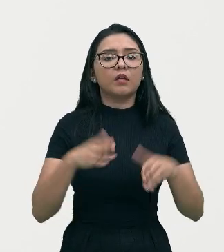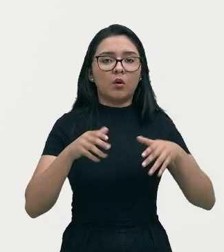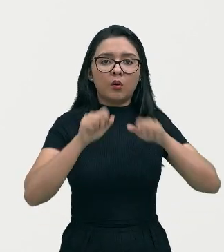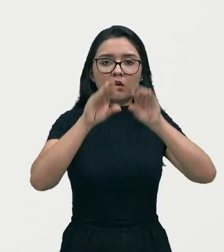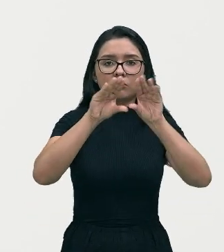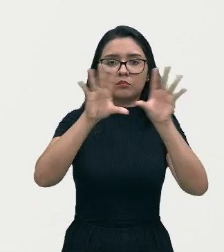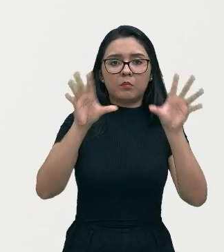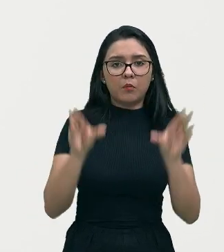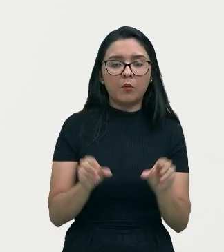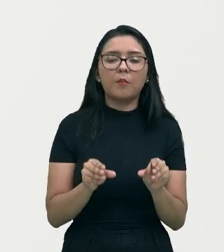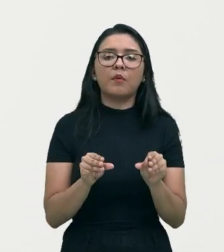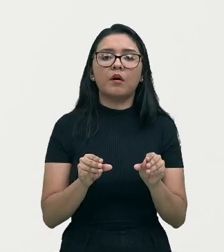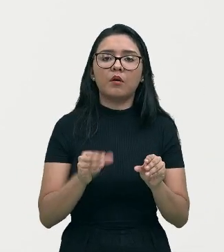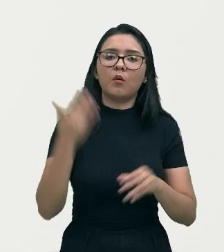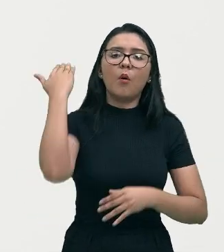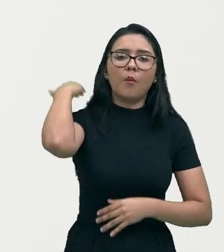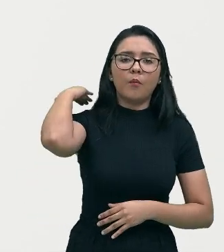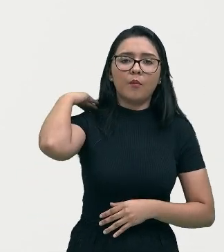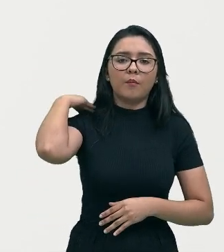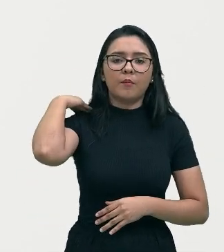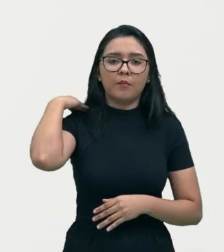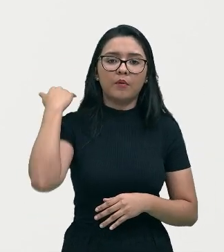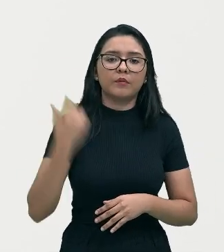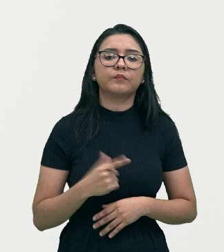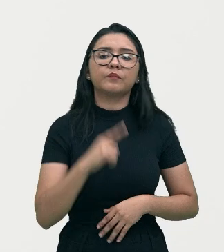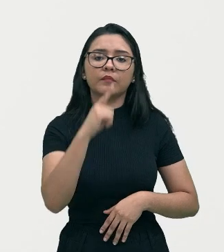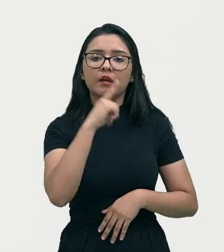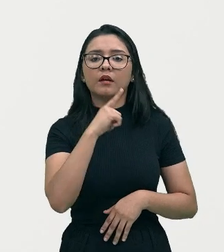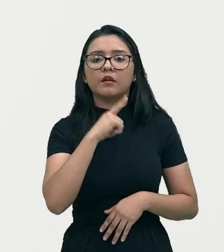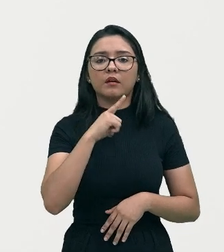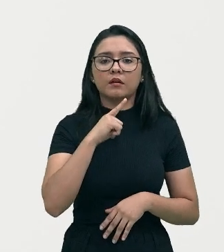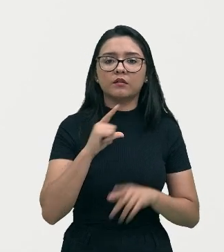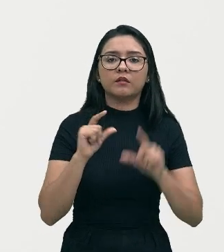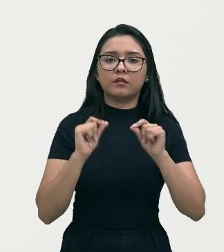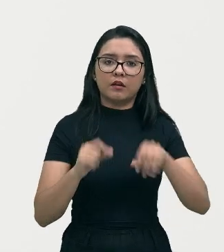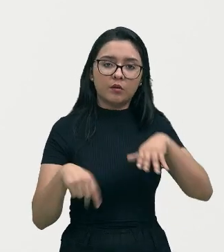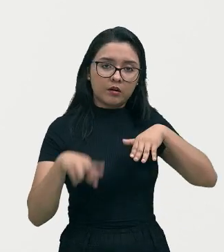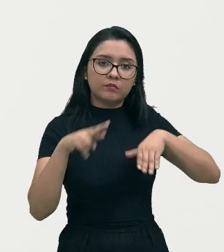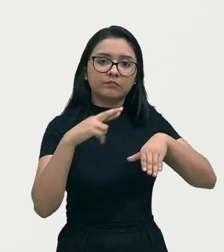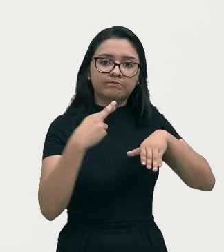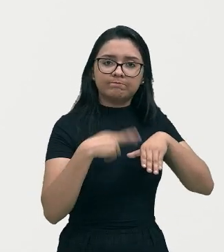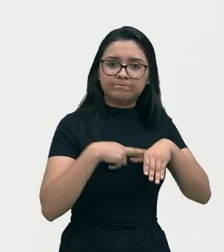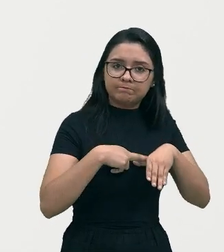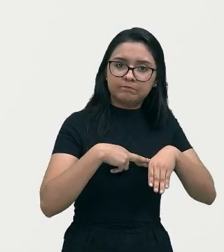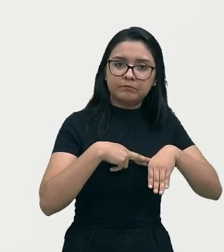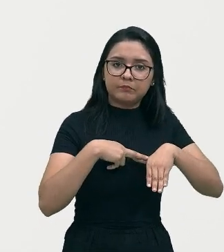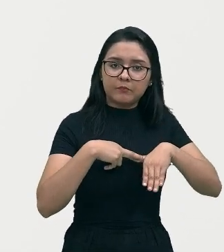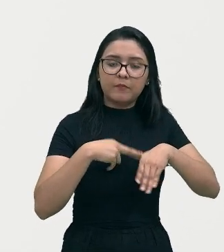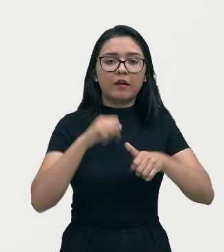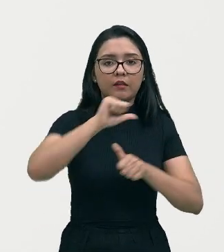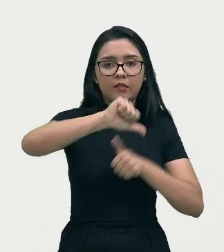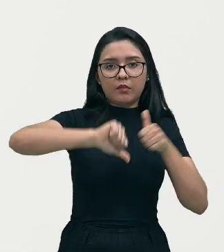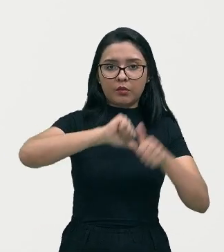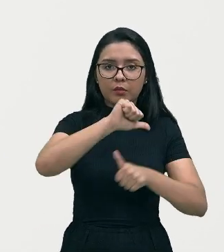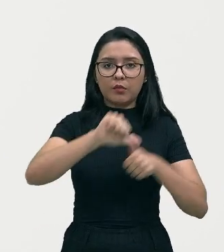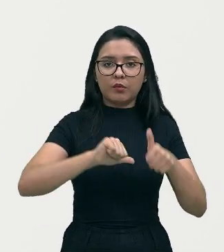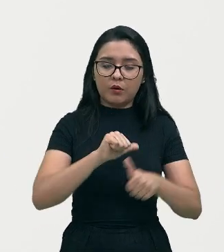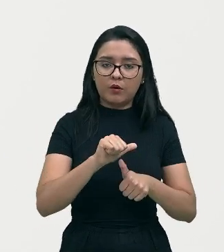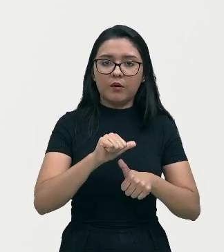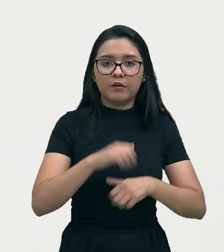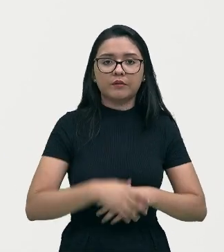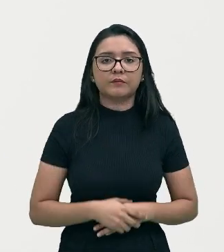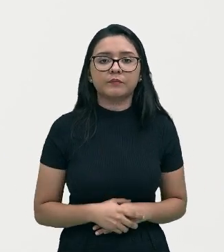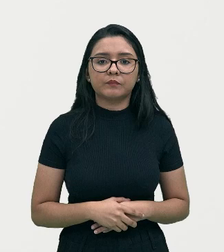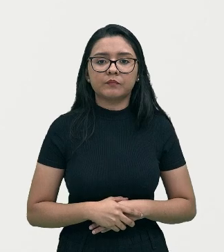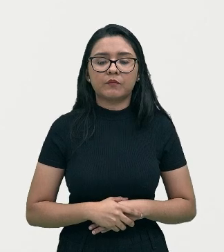o que vai acontecer? Eles chegam ali nos capilares, nos alvéolos, ocorre a troca gasosa, né? O sangue com gás carbônico vai